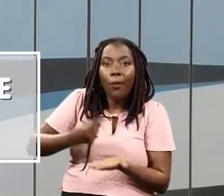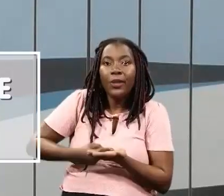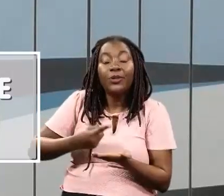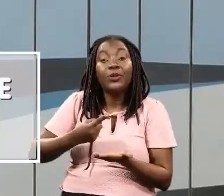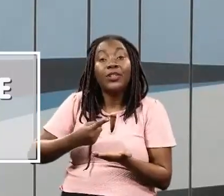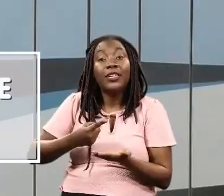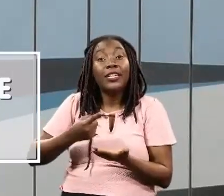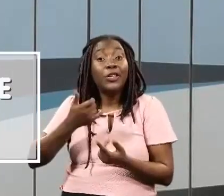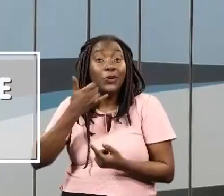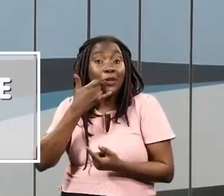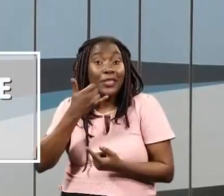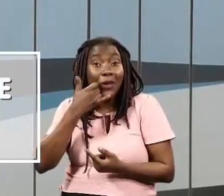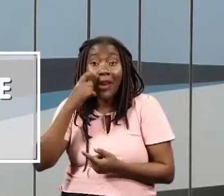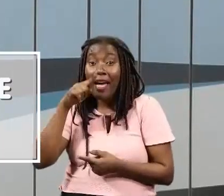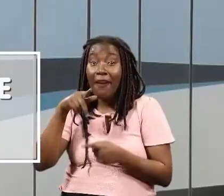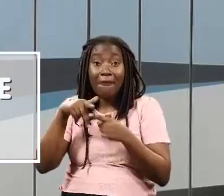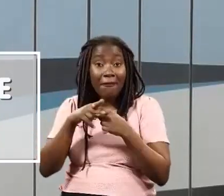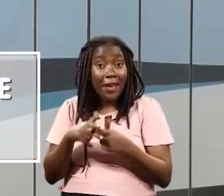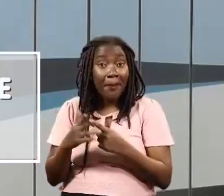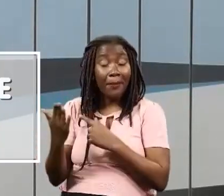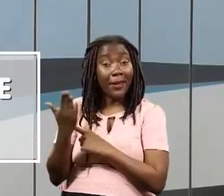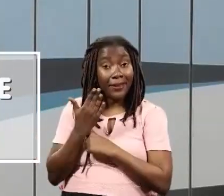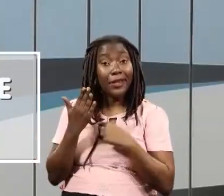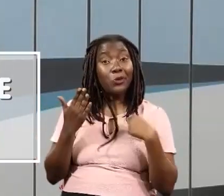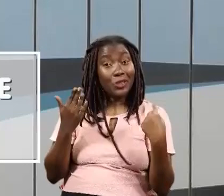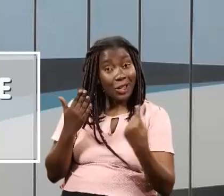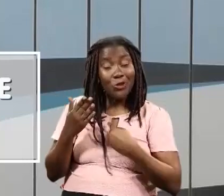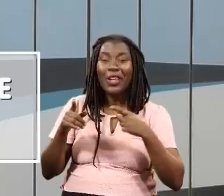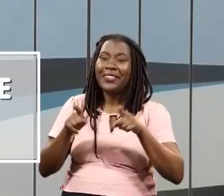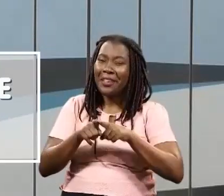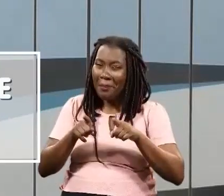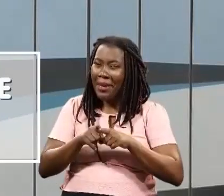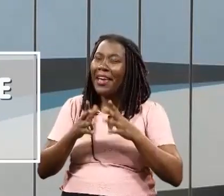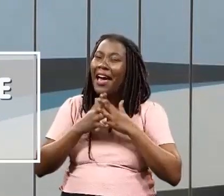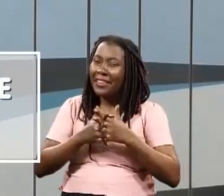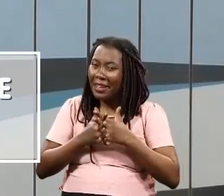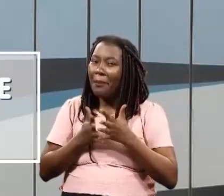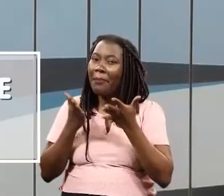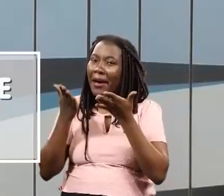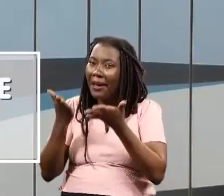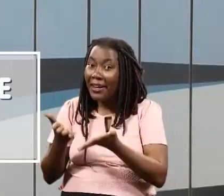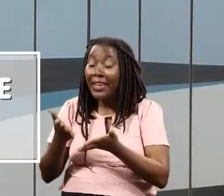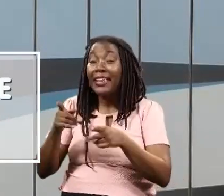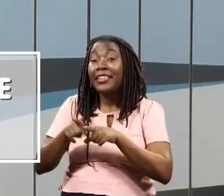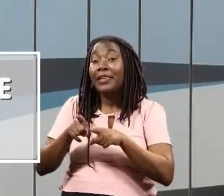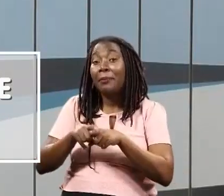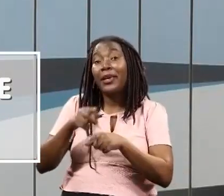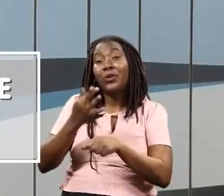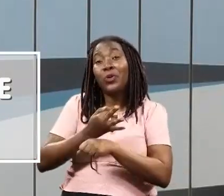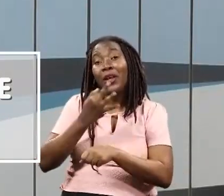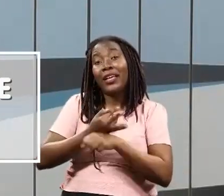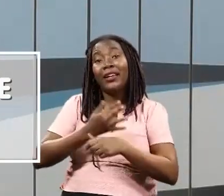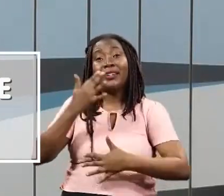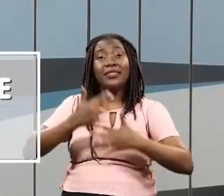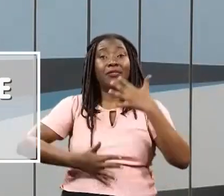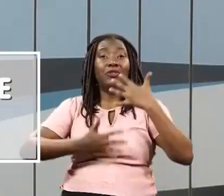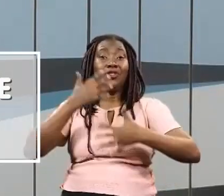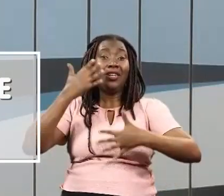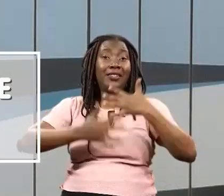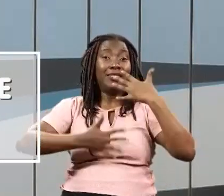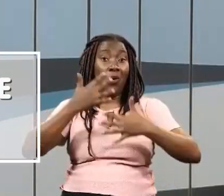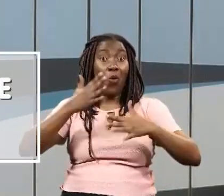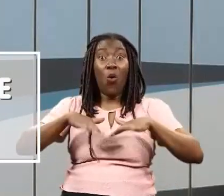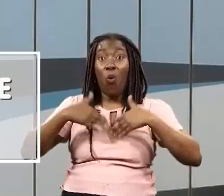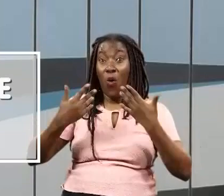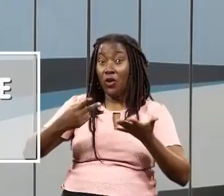E o celular é uma ferramenta que nos ajuda, mas também atrapalha nesse sentido. E a tolerância à frustração, né? Quando a gente fala